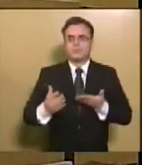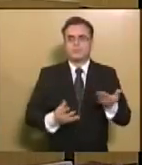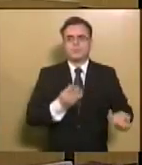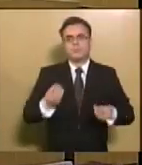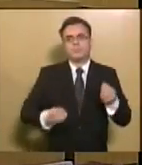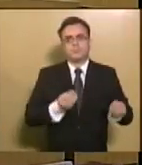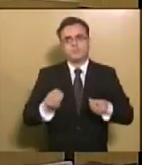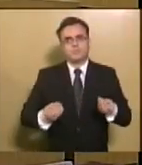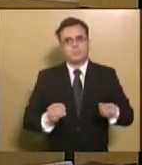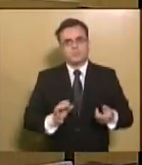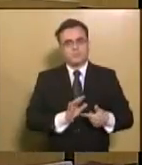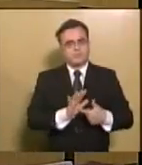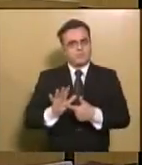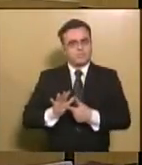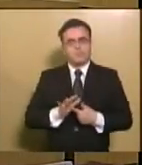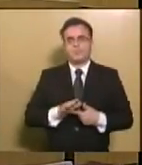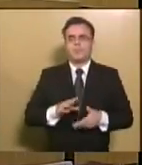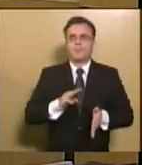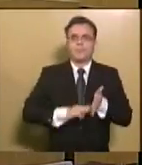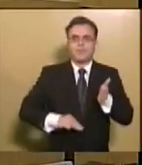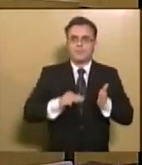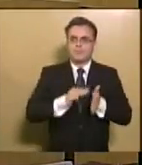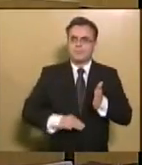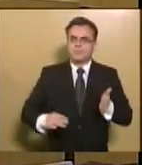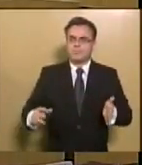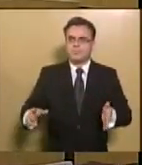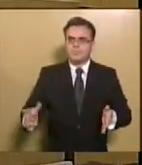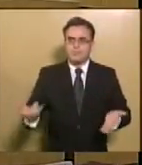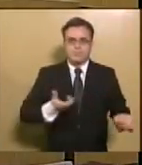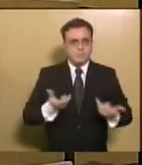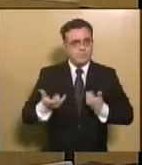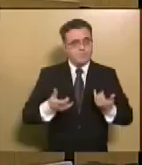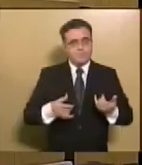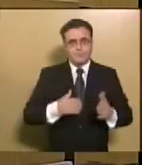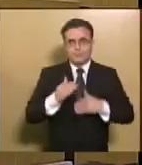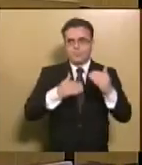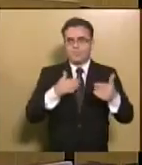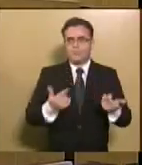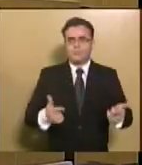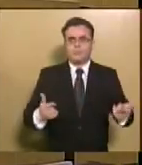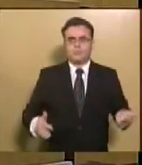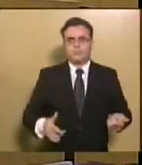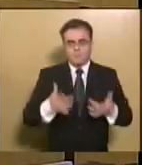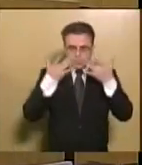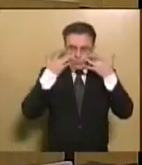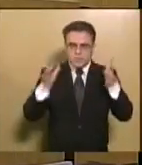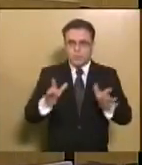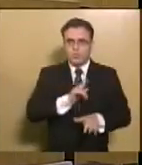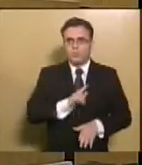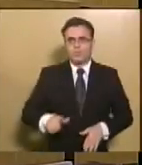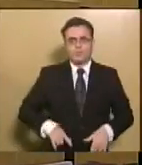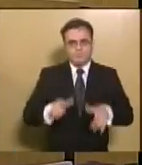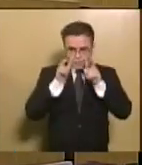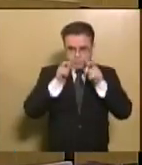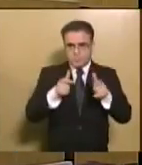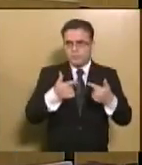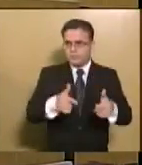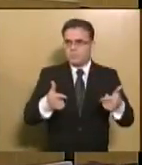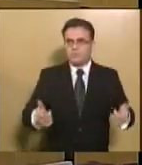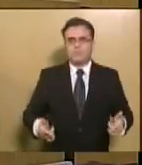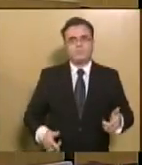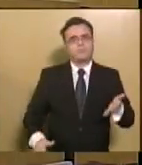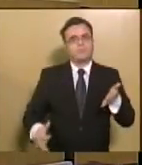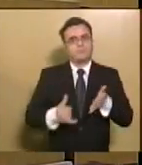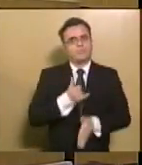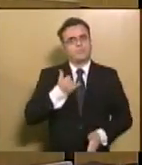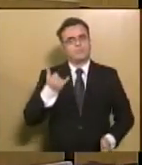Clean Rádio. O procedimento, pela informação que eu soube, praticamente não anda. Não sei se o governo não tem interesse na contratação